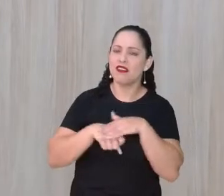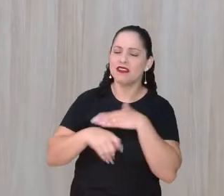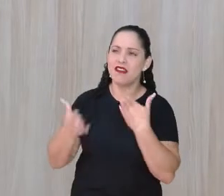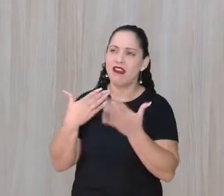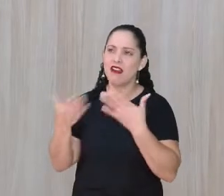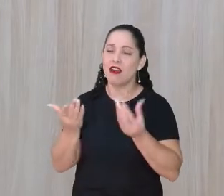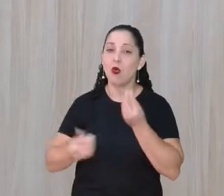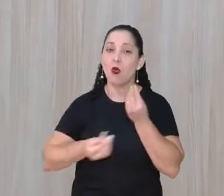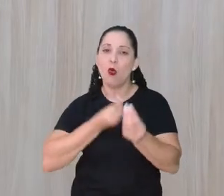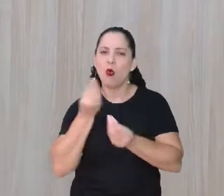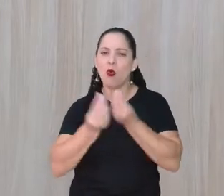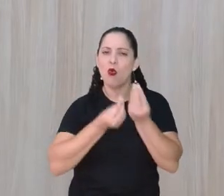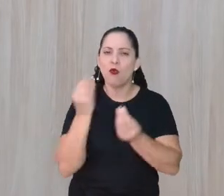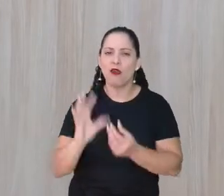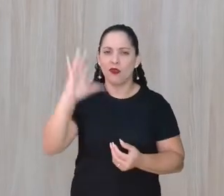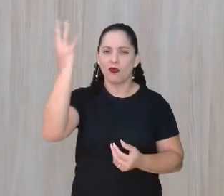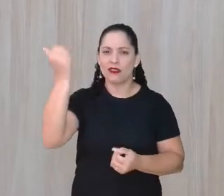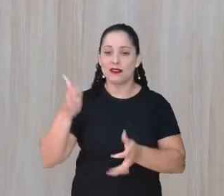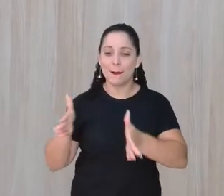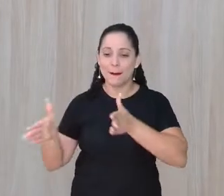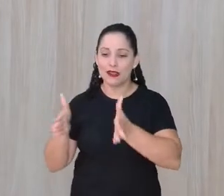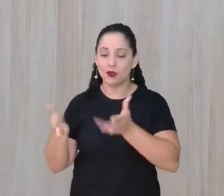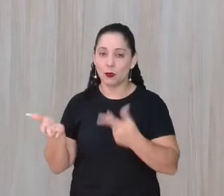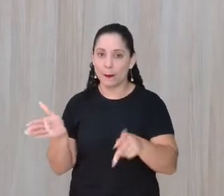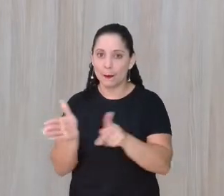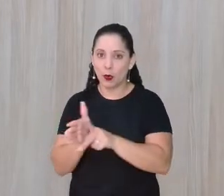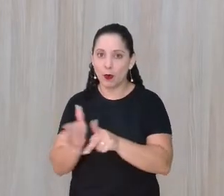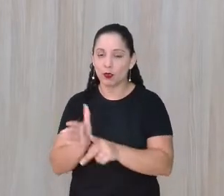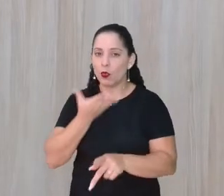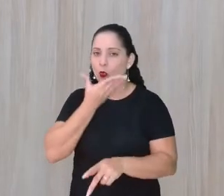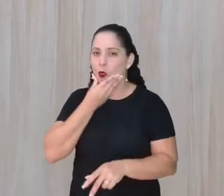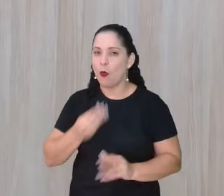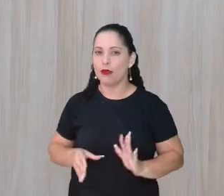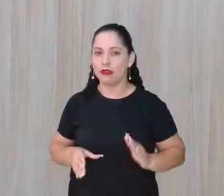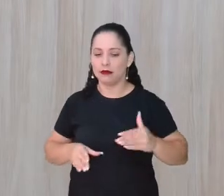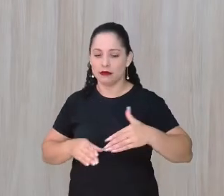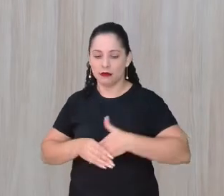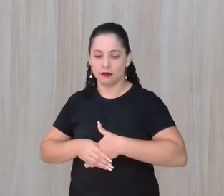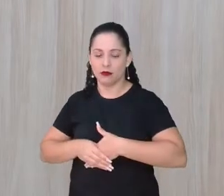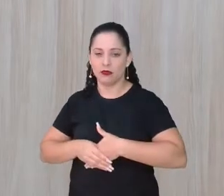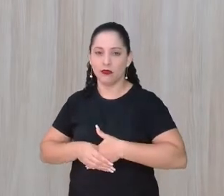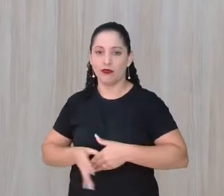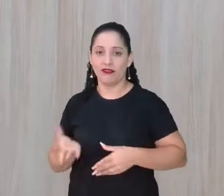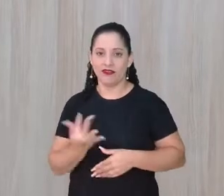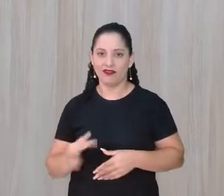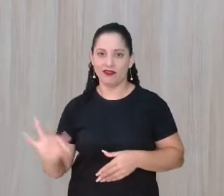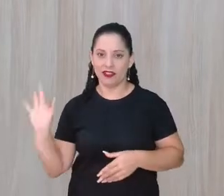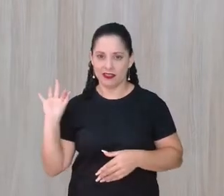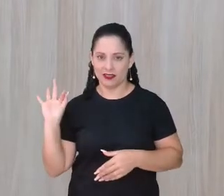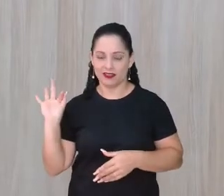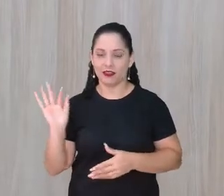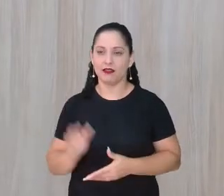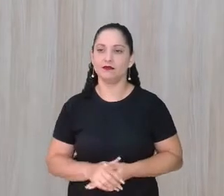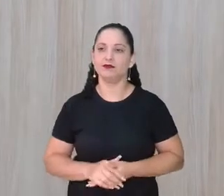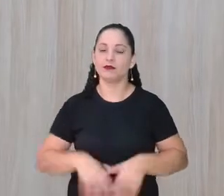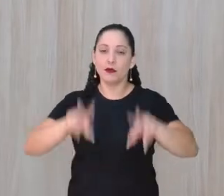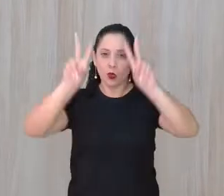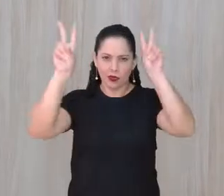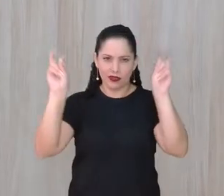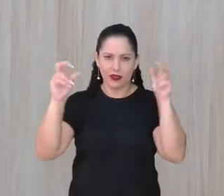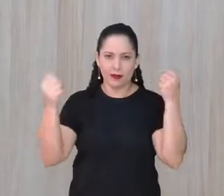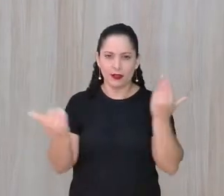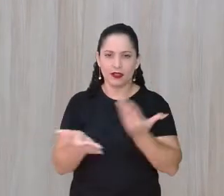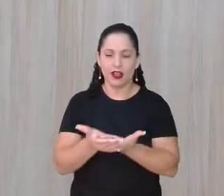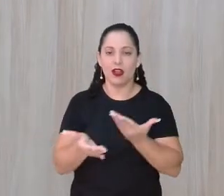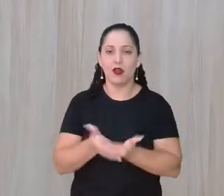esse episódio aí dessa era napoleônica da história aí da França, certo? Então, o tema da nossa aula aí,